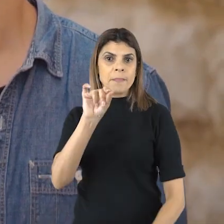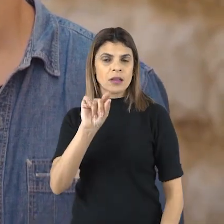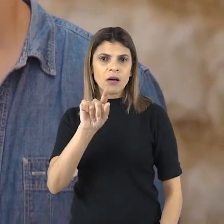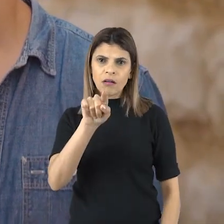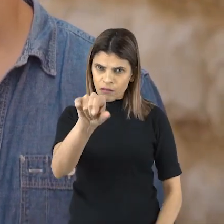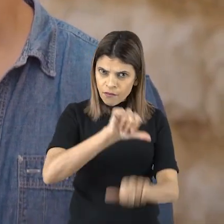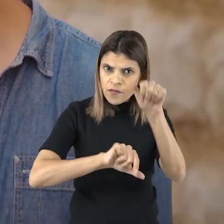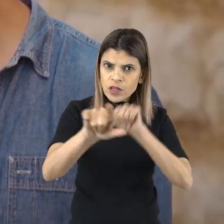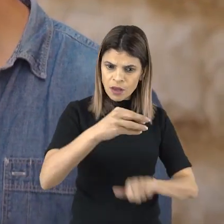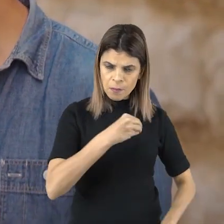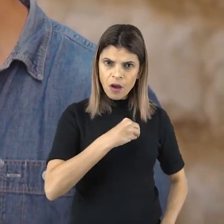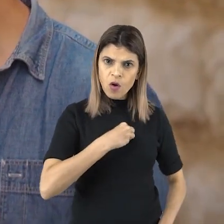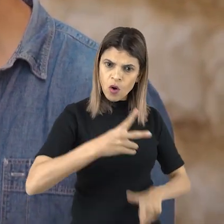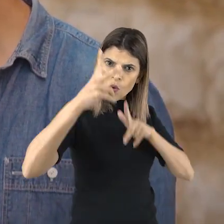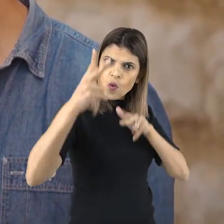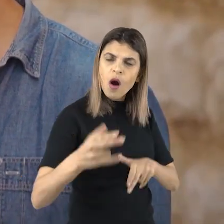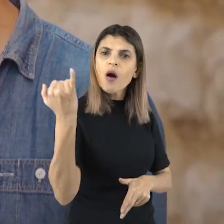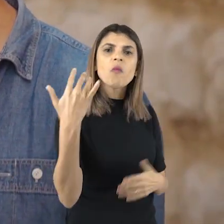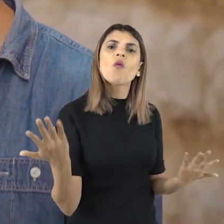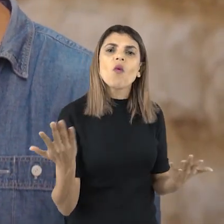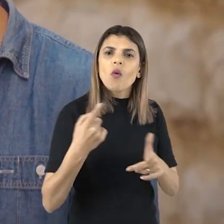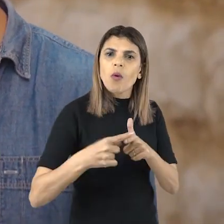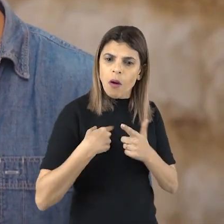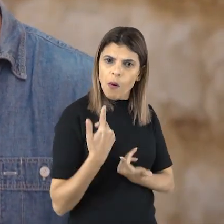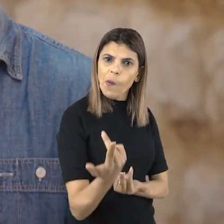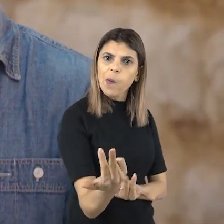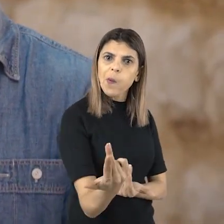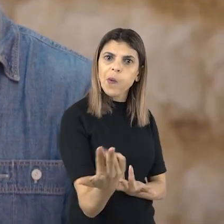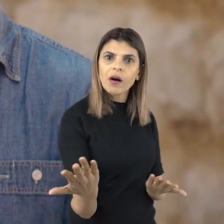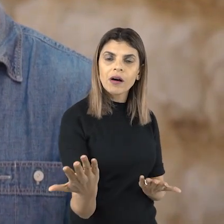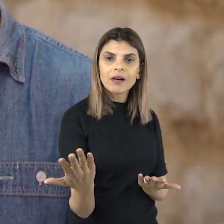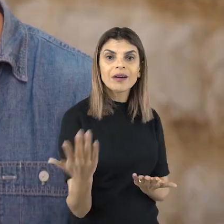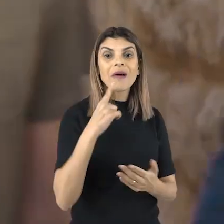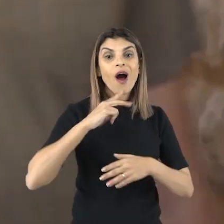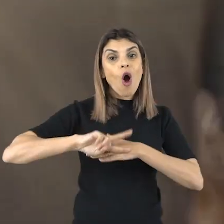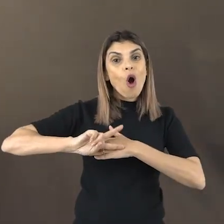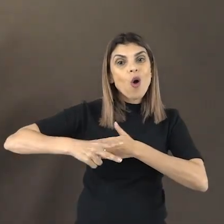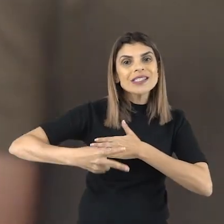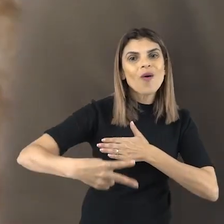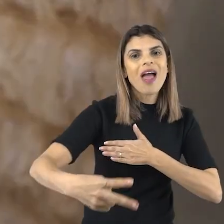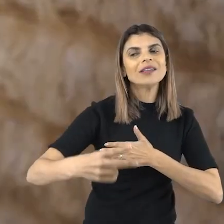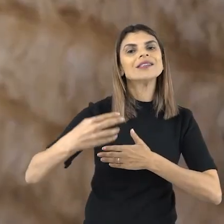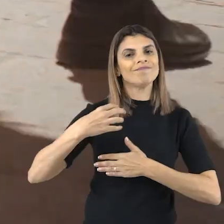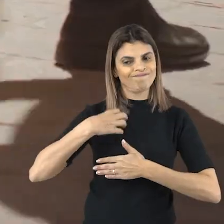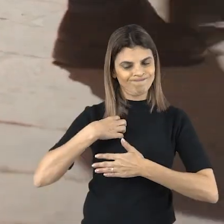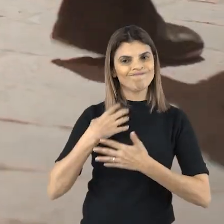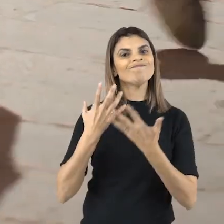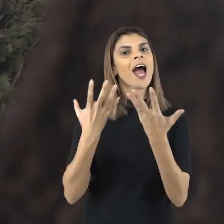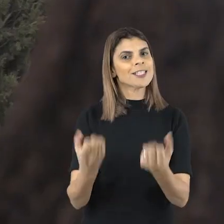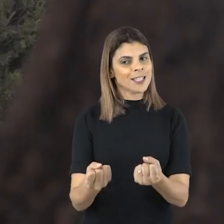todos somos pecadores, por que isso importa? Se estamos na mesma situação, qual é o problema? O problema é que há consequências pelo nosso pecado.